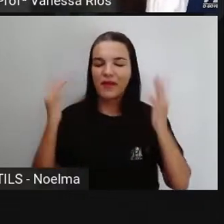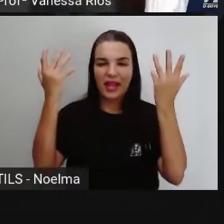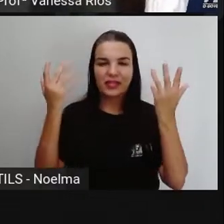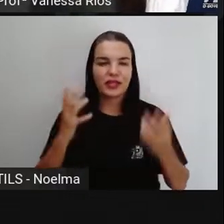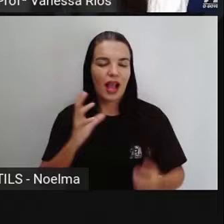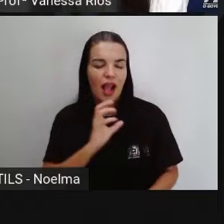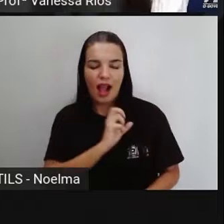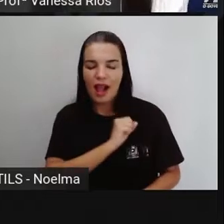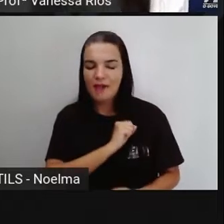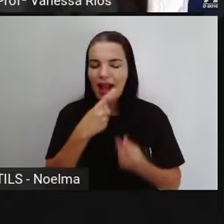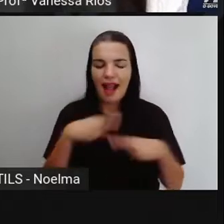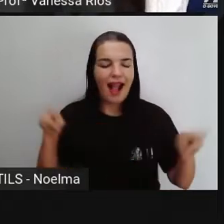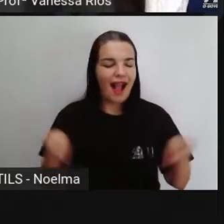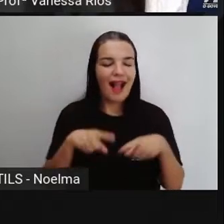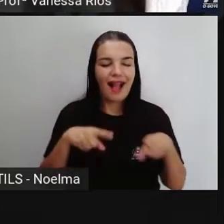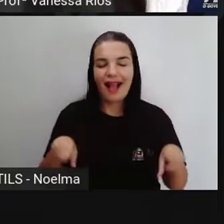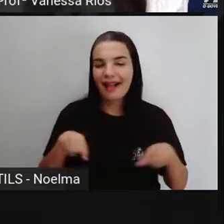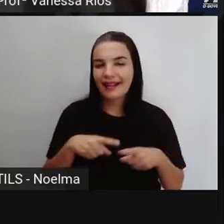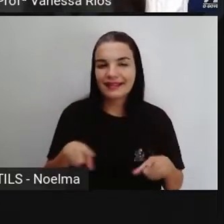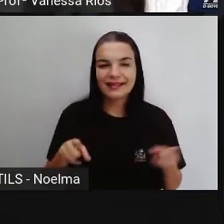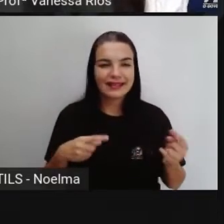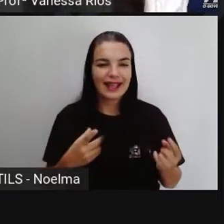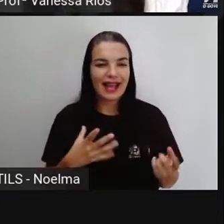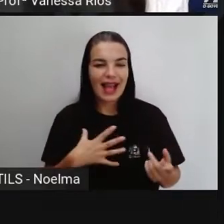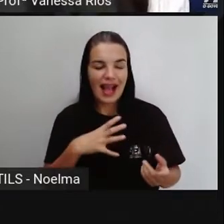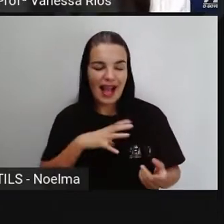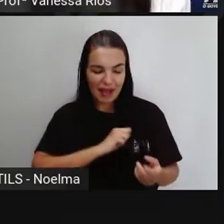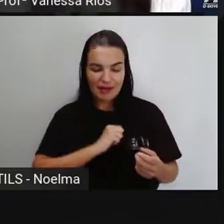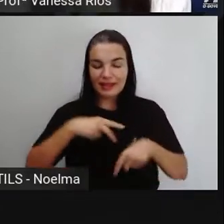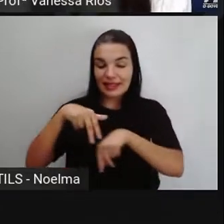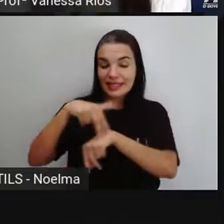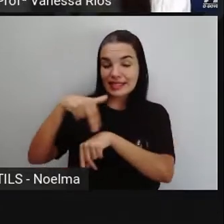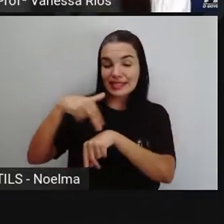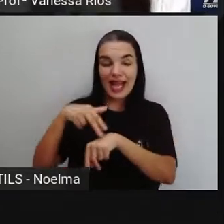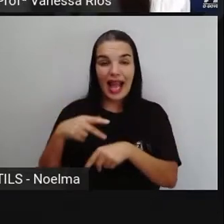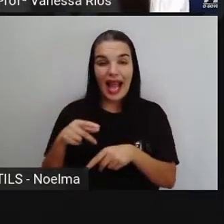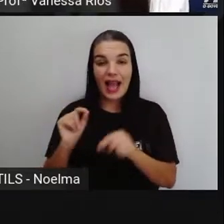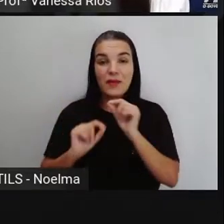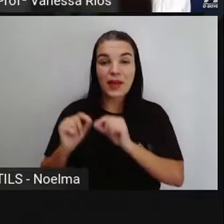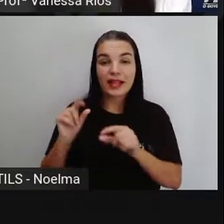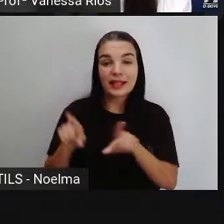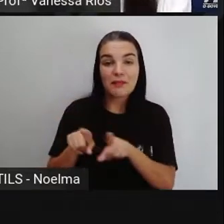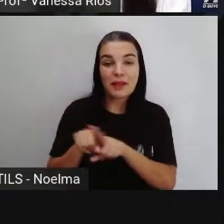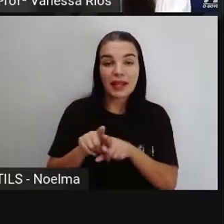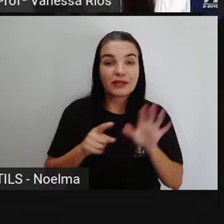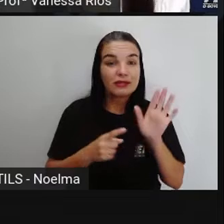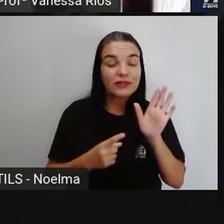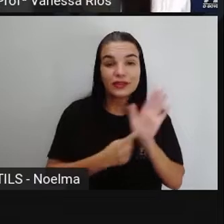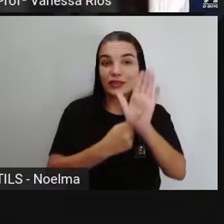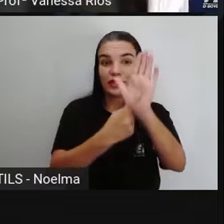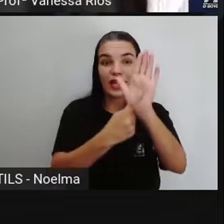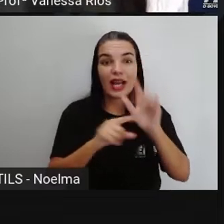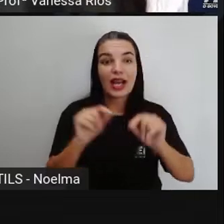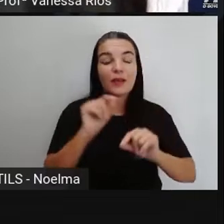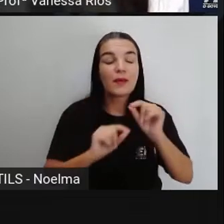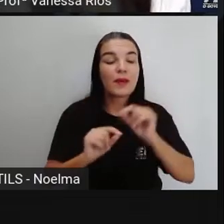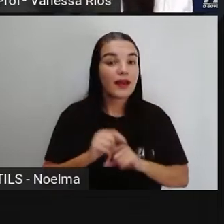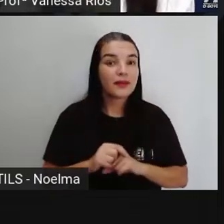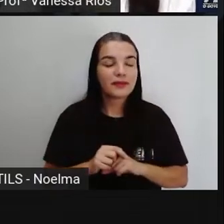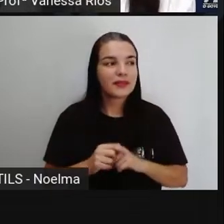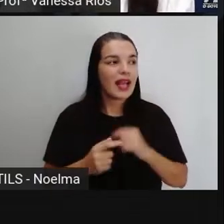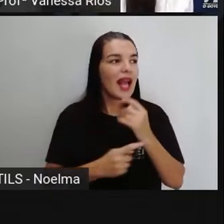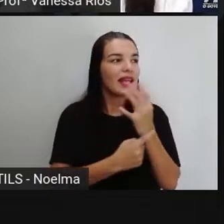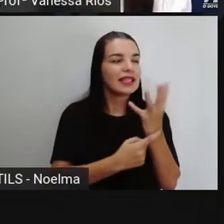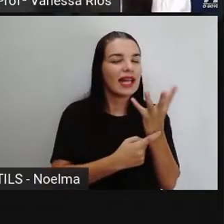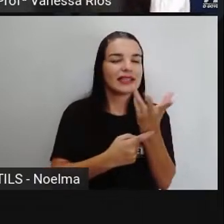dançar, de cantar, e que tem aí, dentro das artes, né, um destaque muito grande, porque quando se